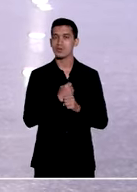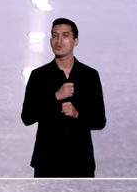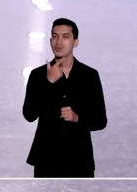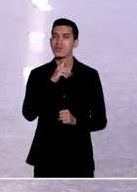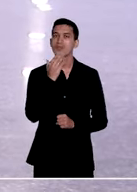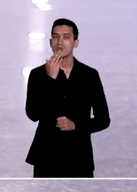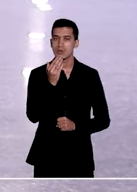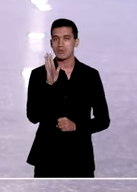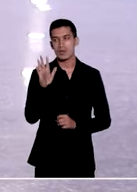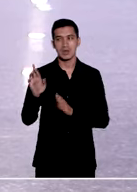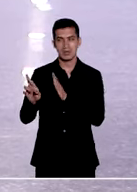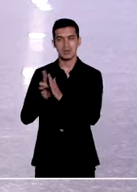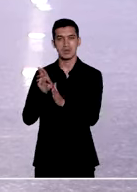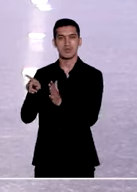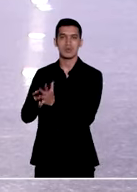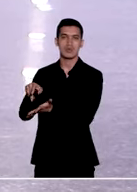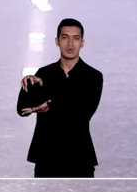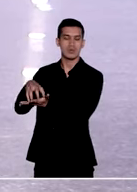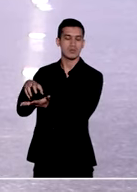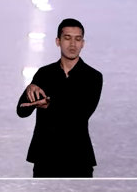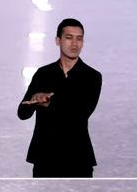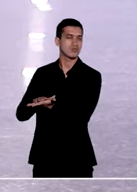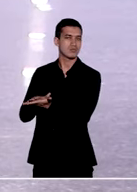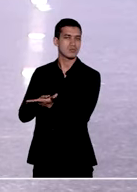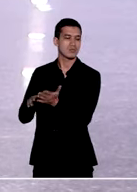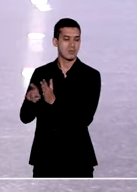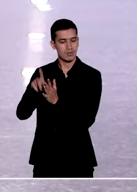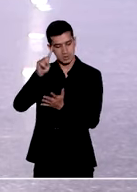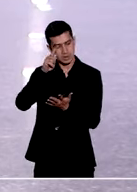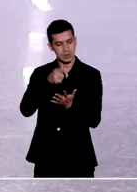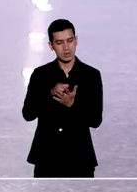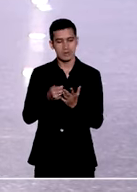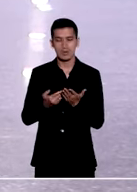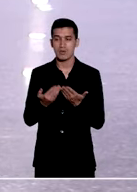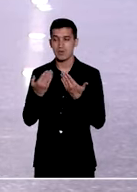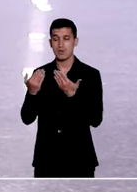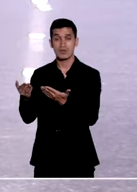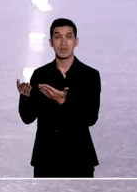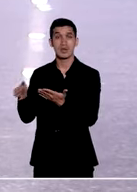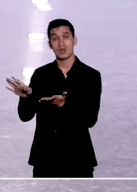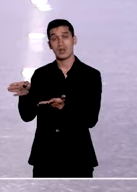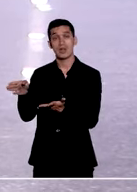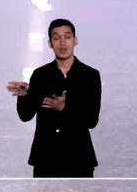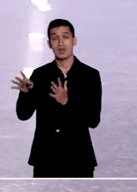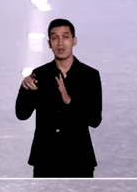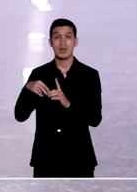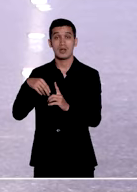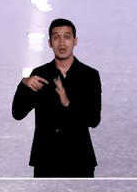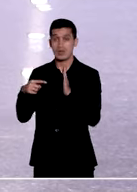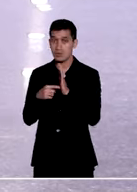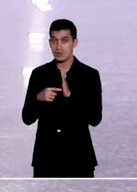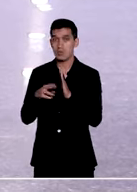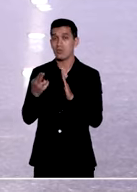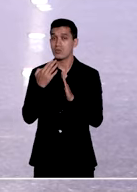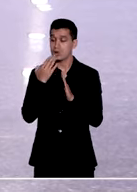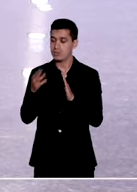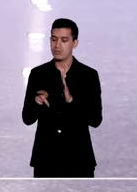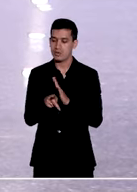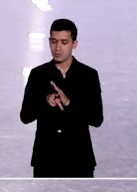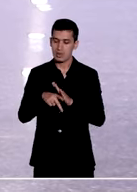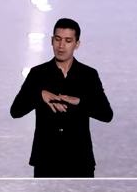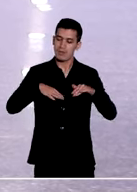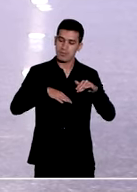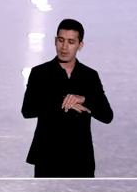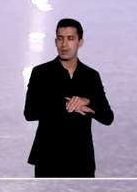não houve resposta do óg quanto a sua decisão de oferecer a denúncia ou requerer o arquivamento do inquérito ainda segundo